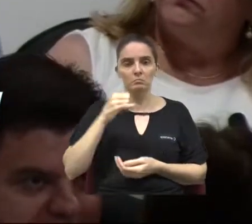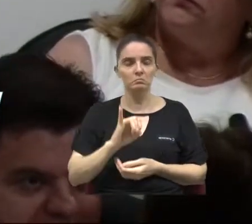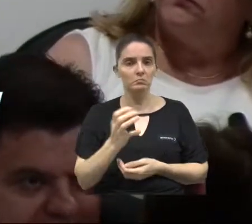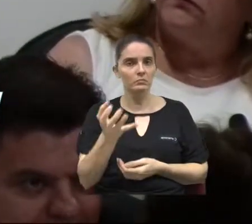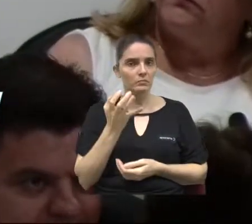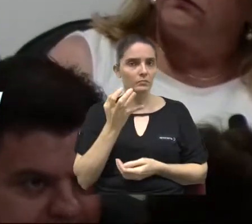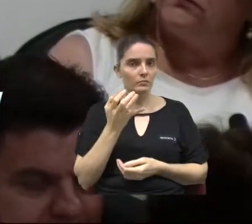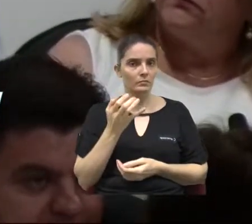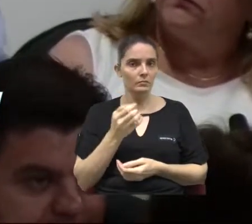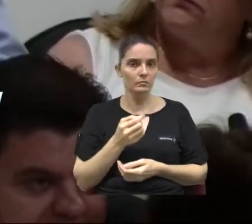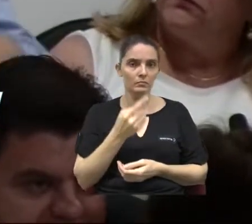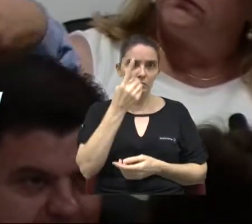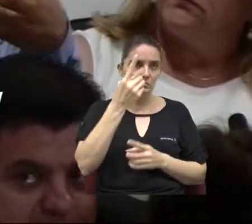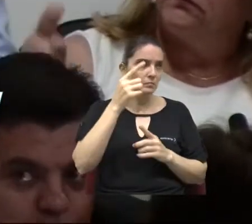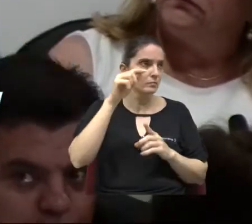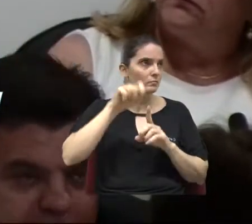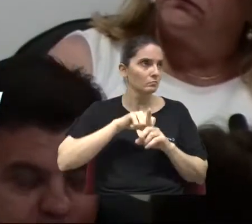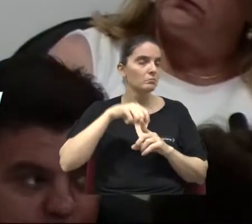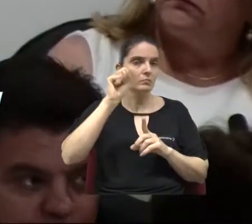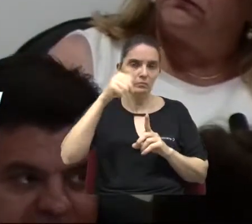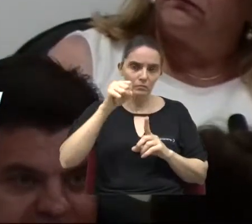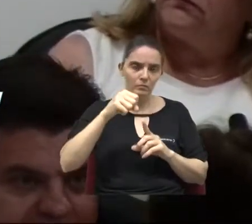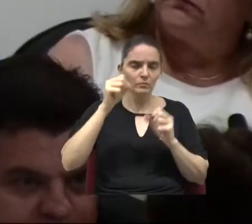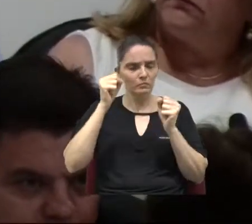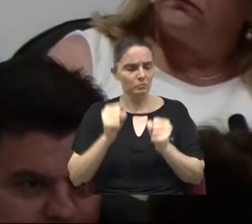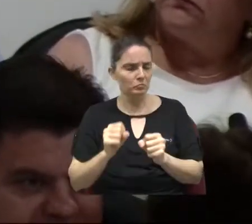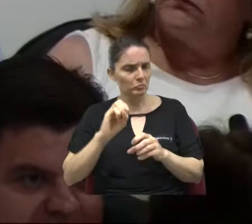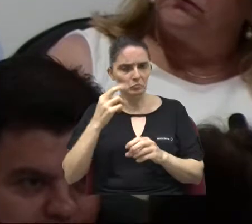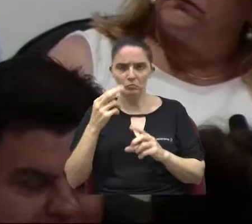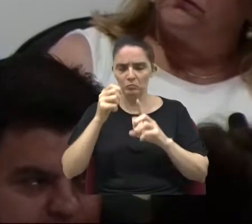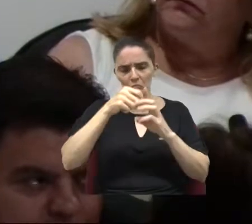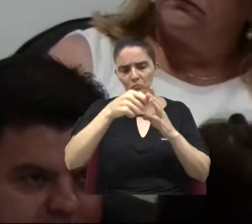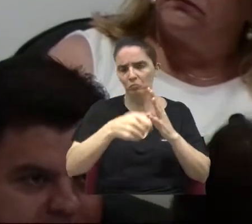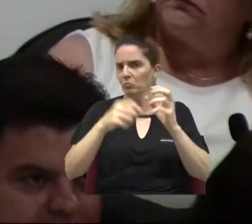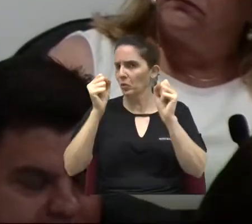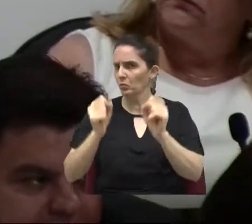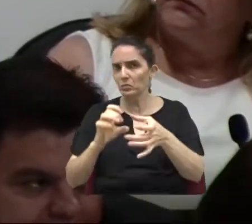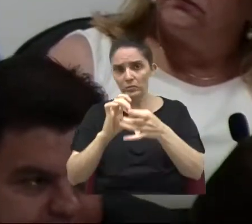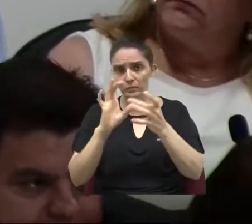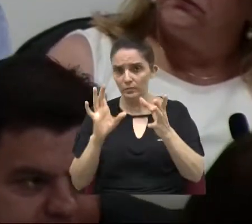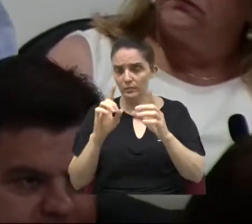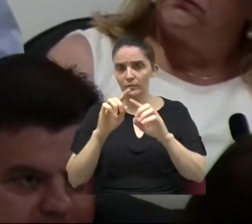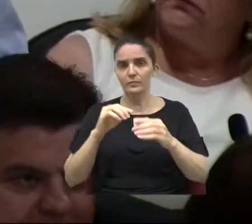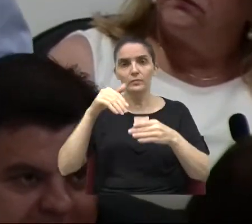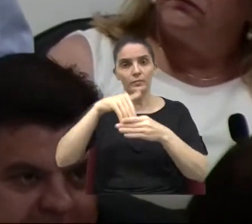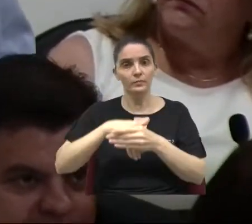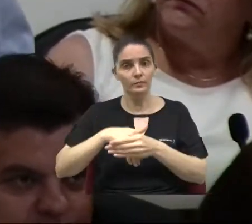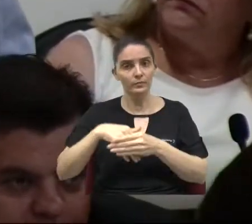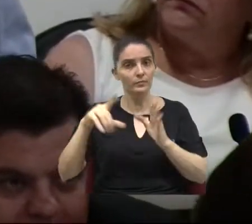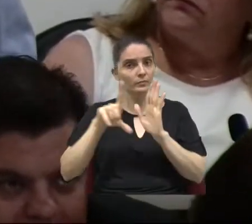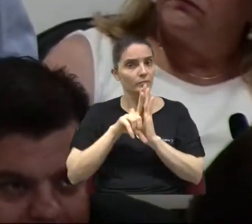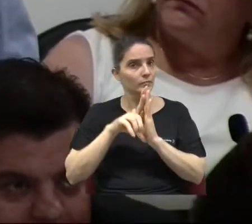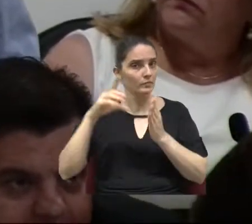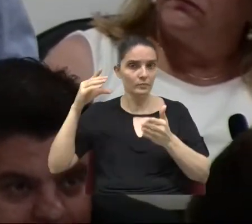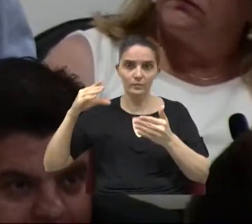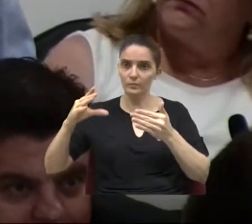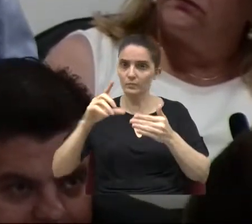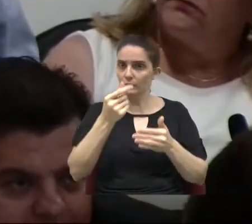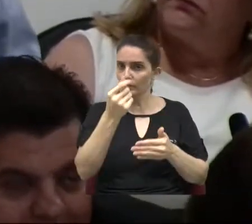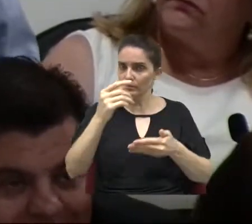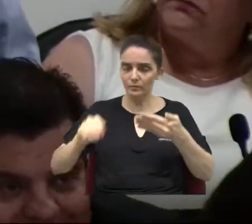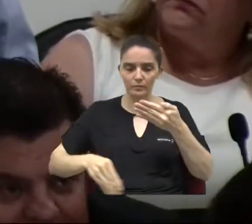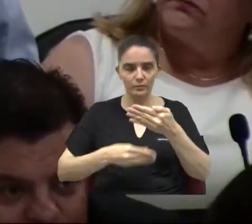num mês só, poderia se usar, ou em decorrer de mês. Em nenhum momento votamos lei para complemento, em nenhum